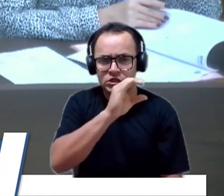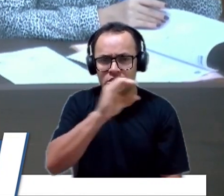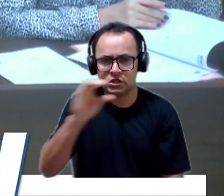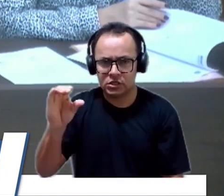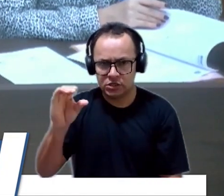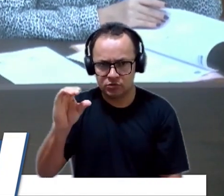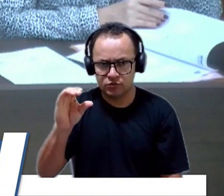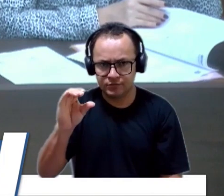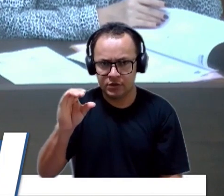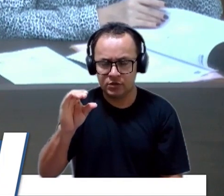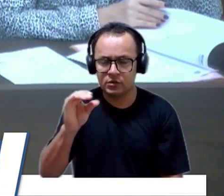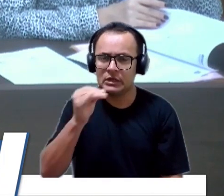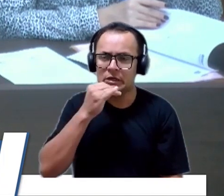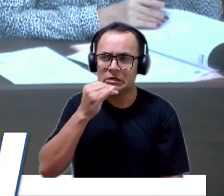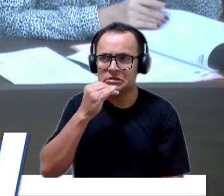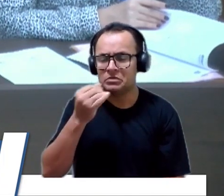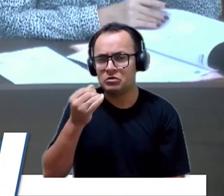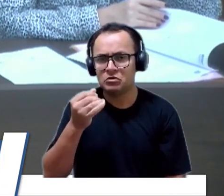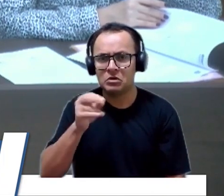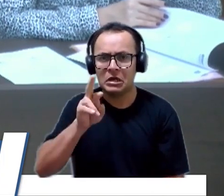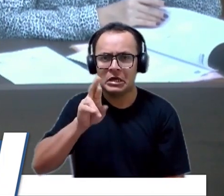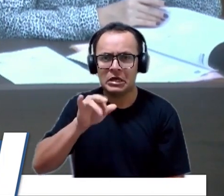dogmas, ritos,